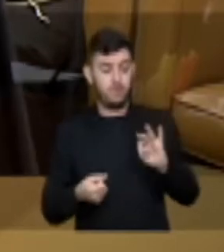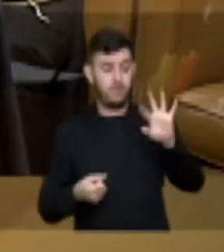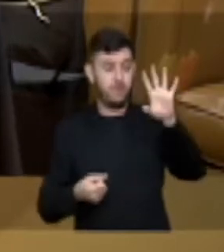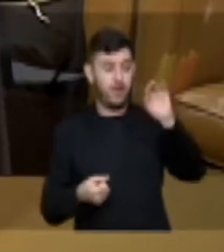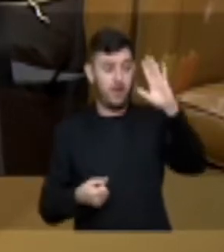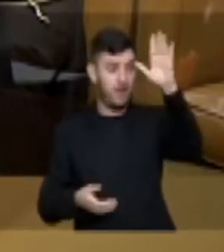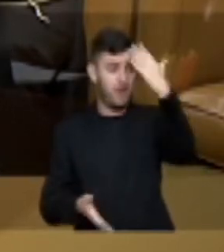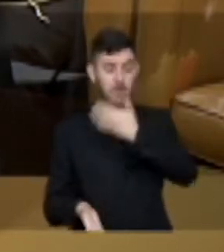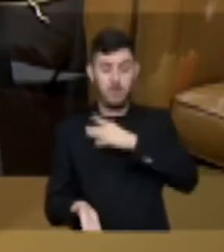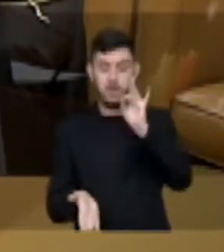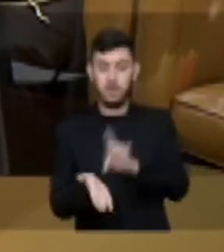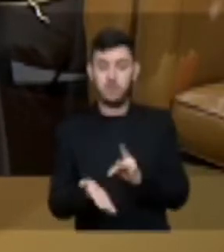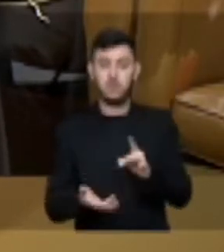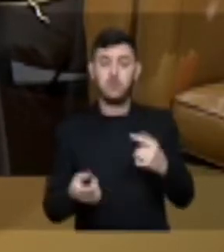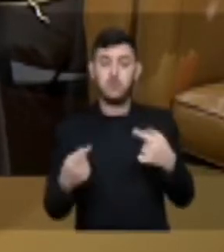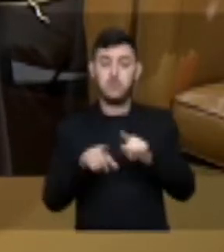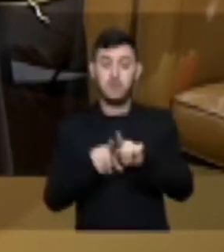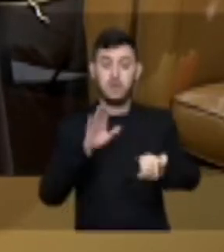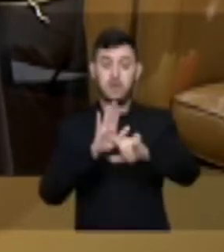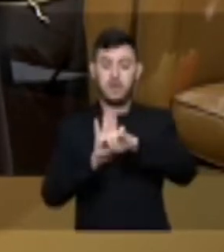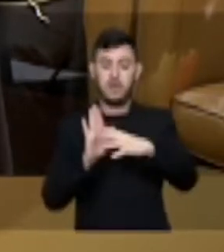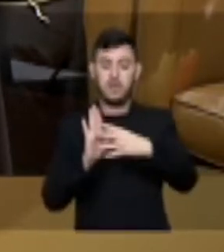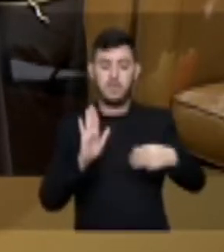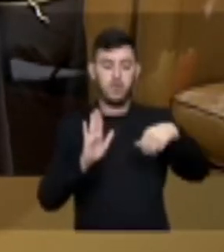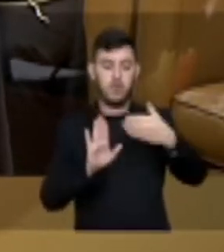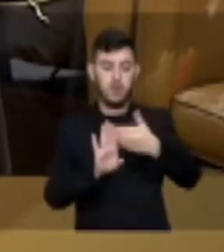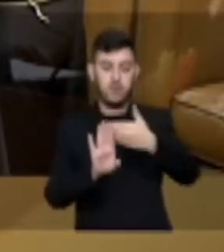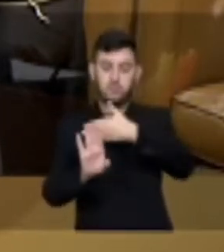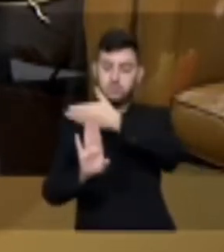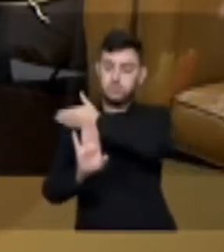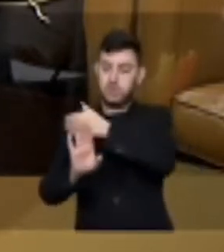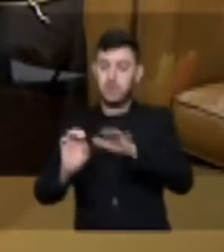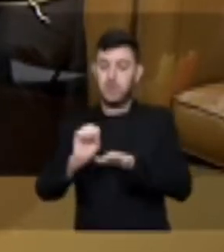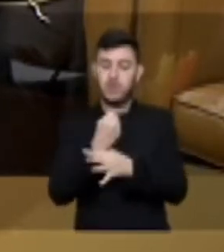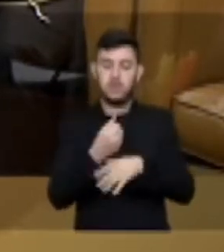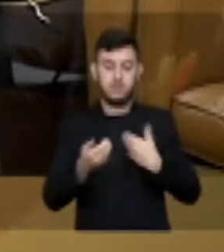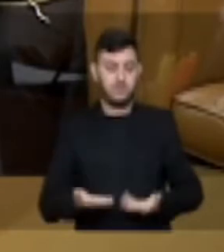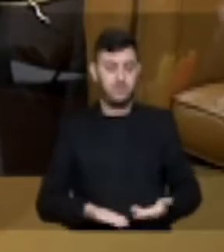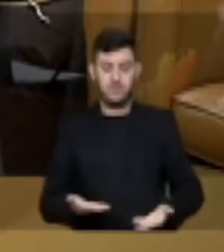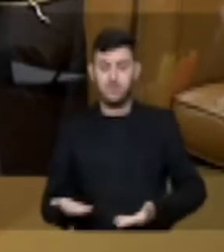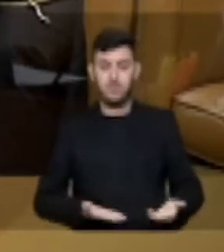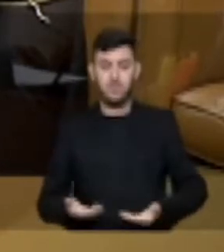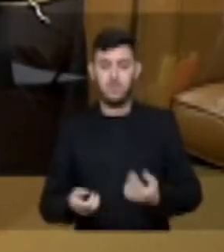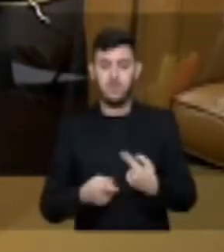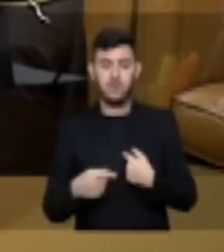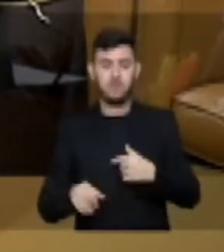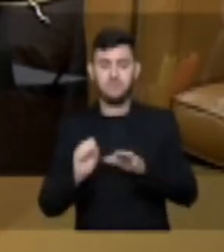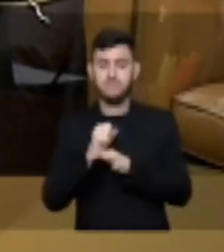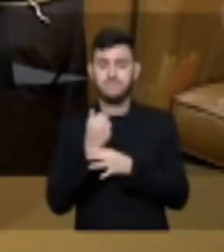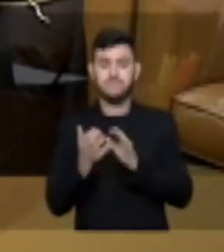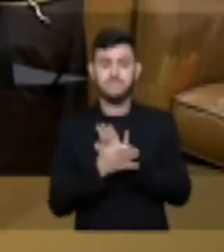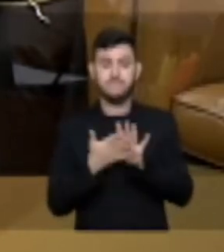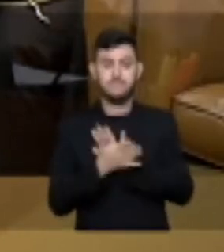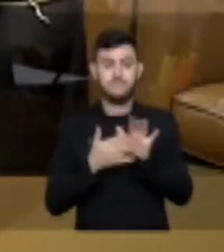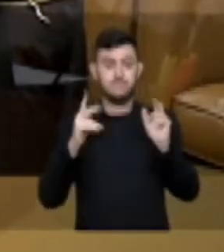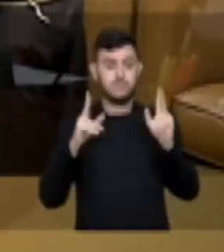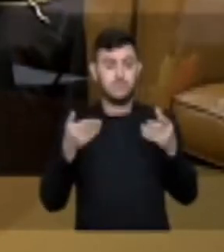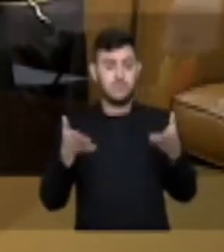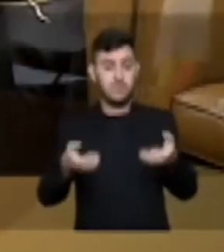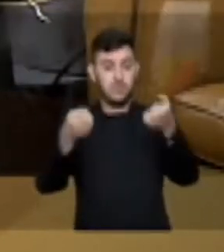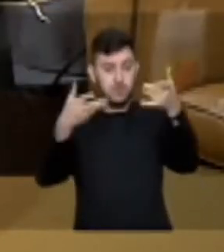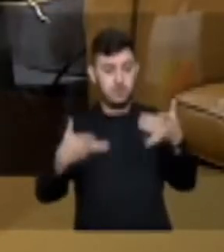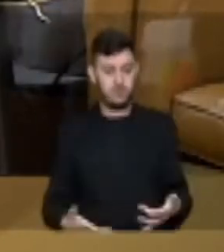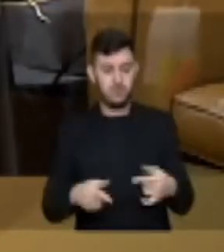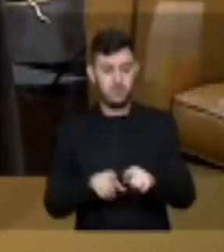anterior à lei garantiria eficiência do serviço, porque nunca garantiu. Como ressaltado por sua excelência,